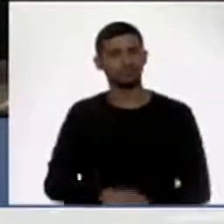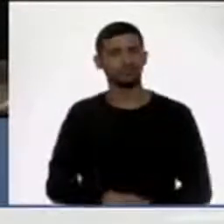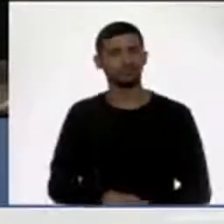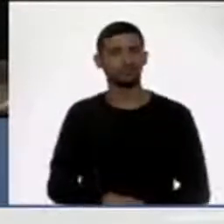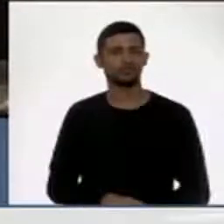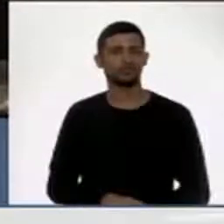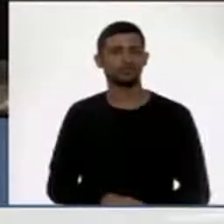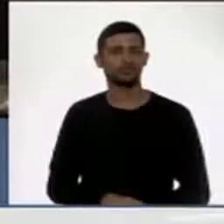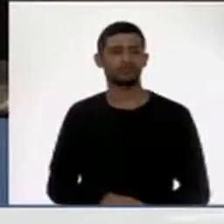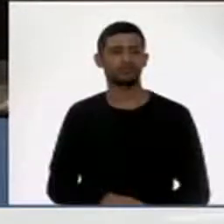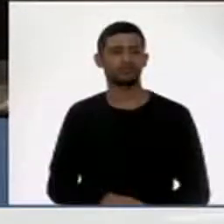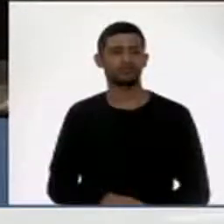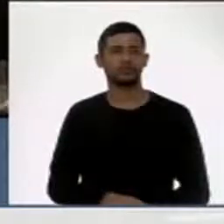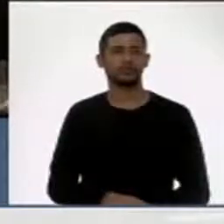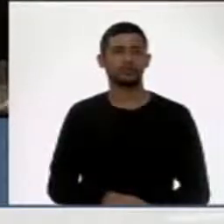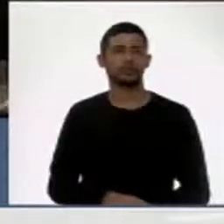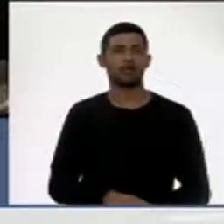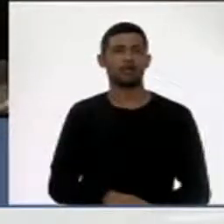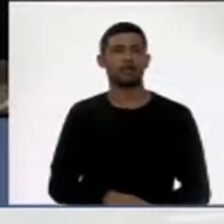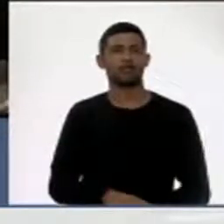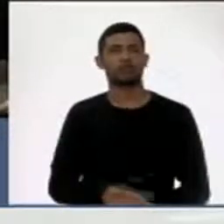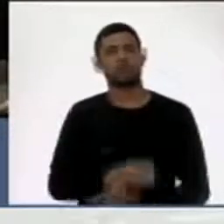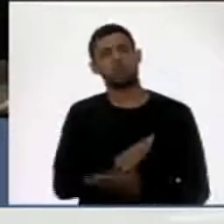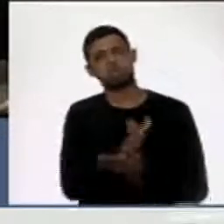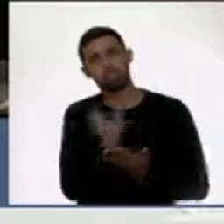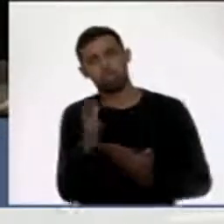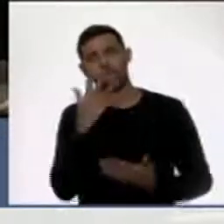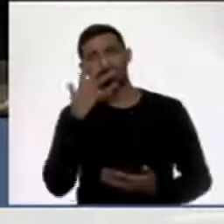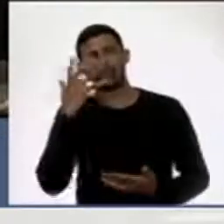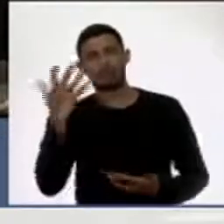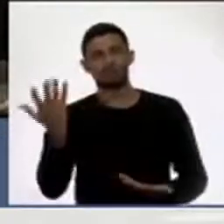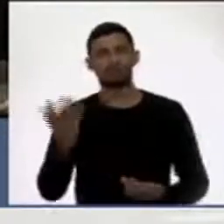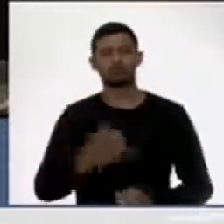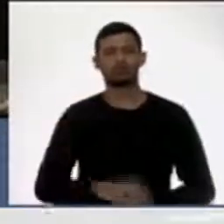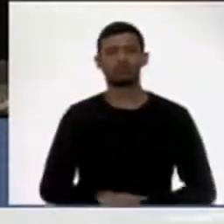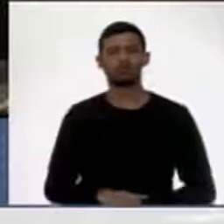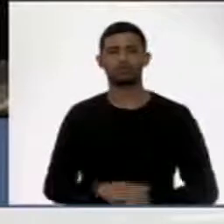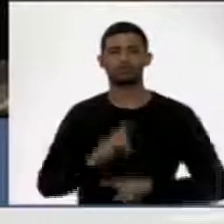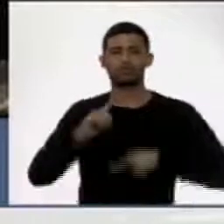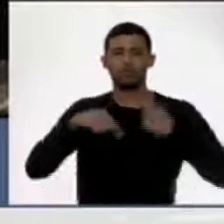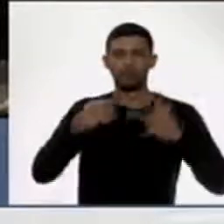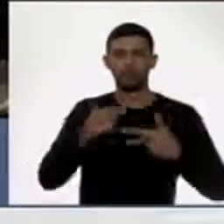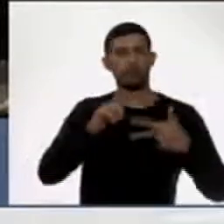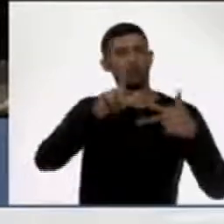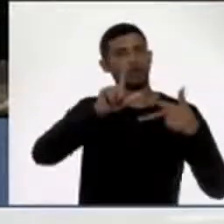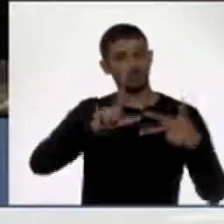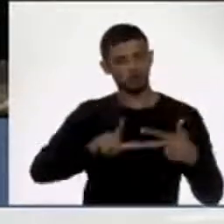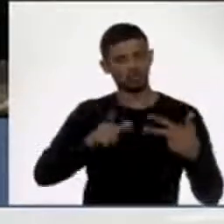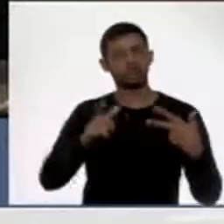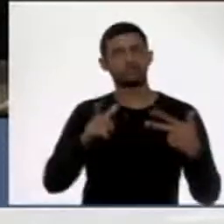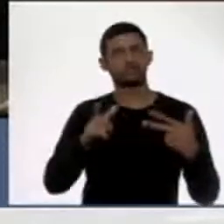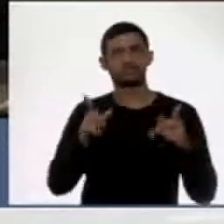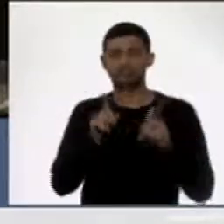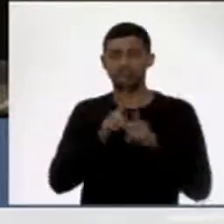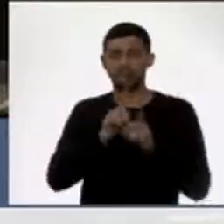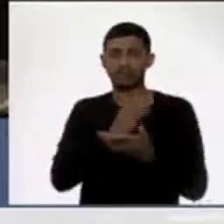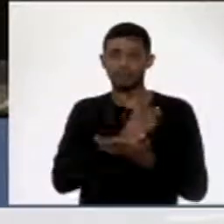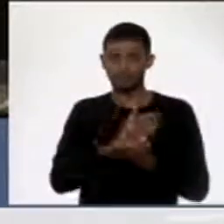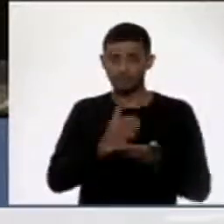exceções, se corrompeu. Deputado, 1 minuto. 1 minuto. O poder legislativo, também em